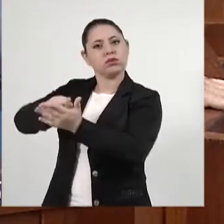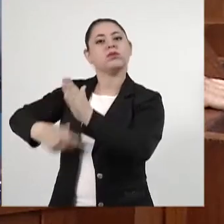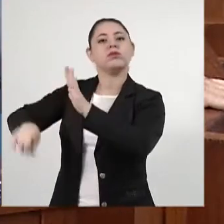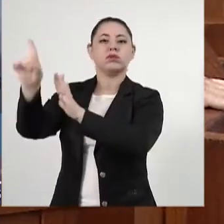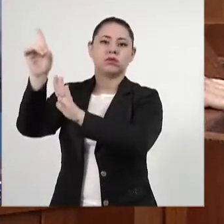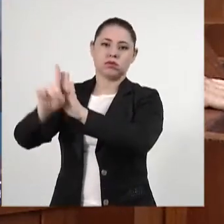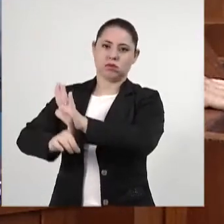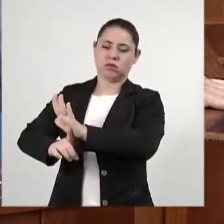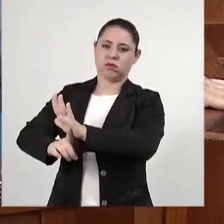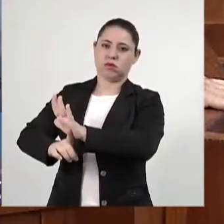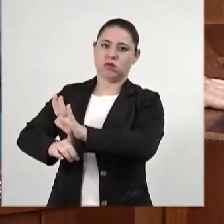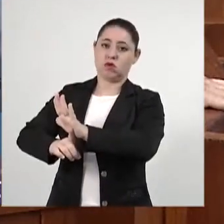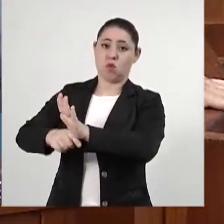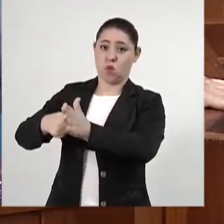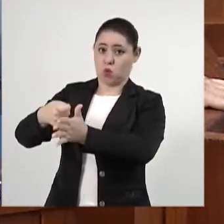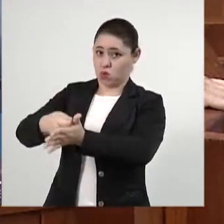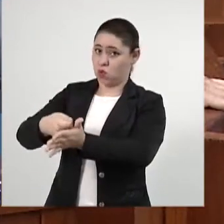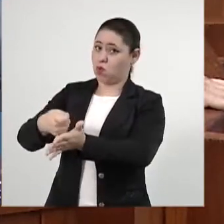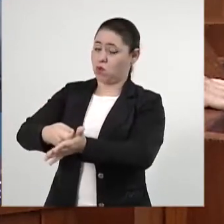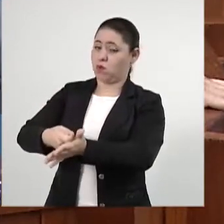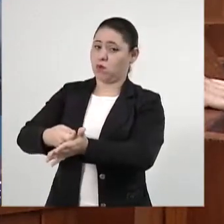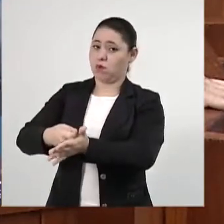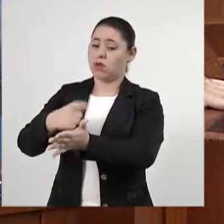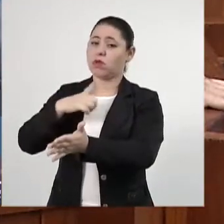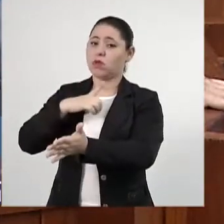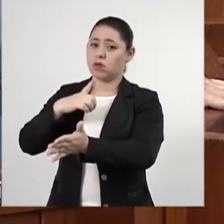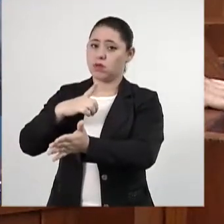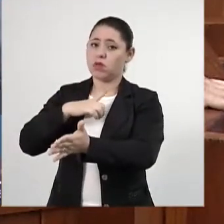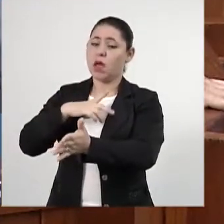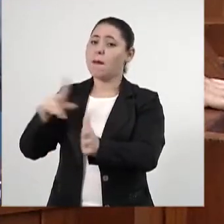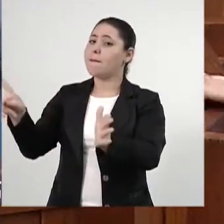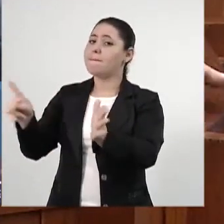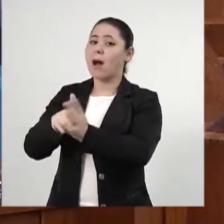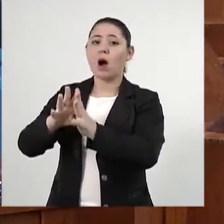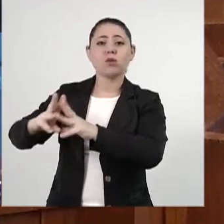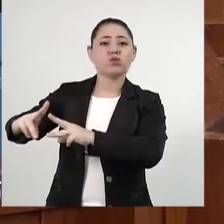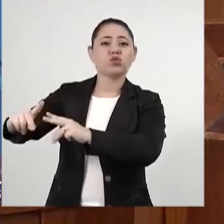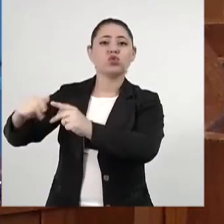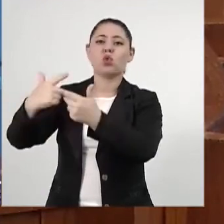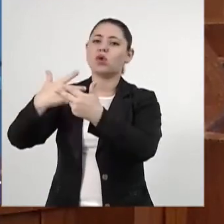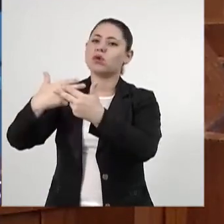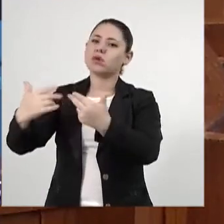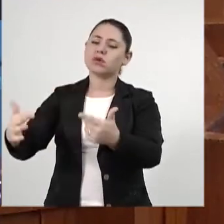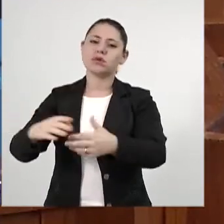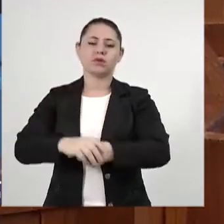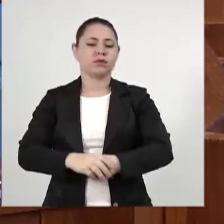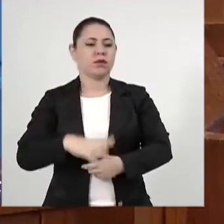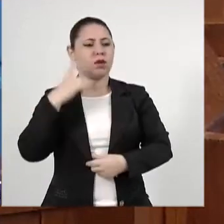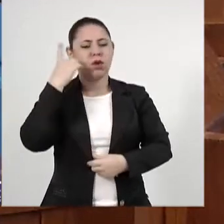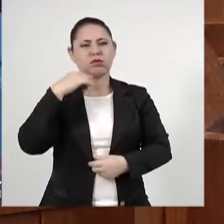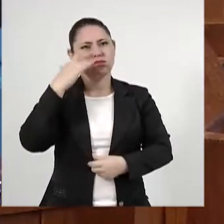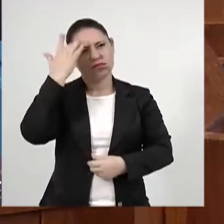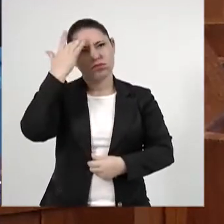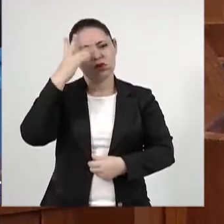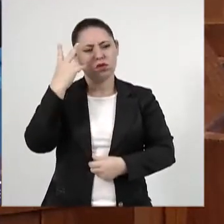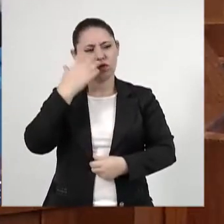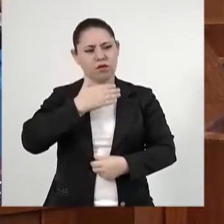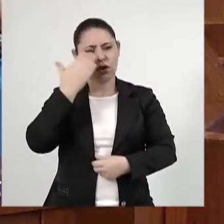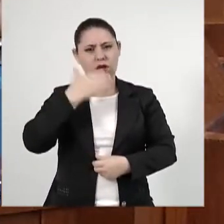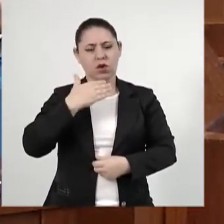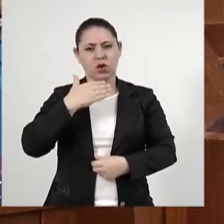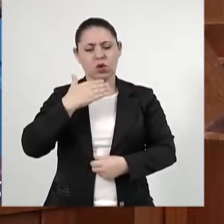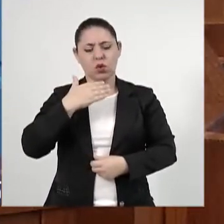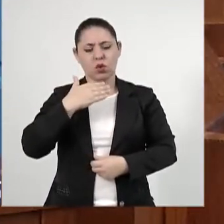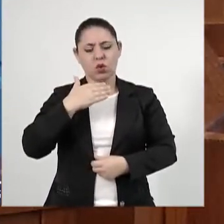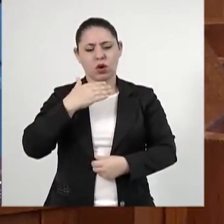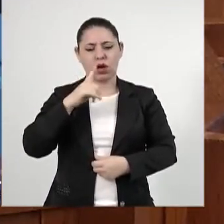direitos e obrigações. Eles têm o patrimônio deles. Vossa Excelência, não sei se assistiu o Globo Rural,